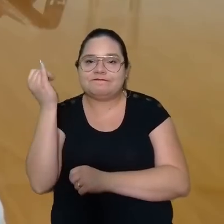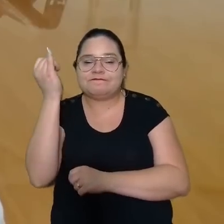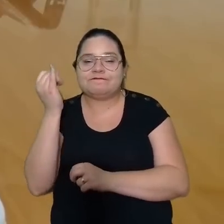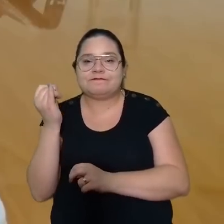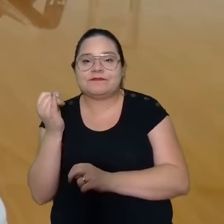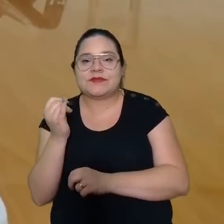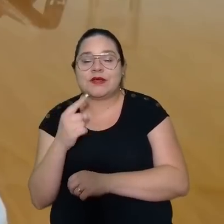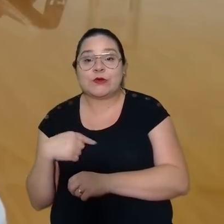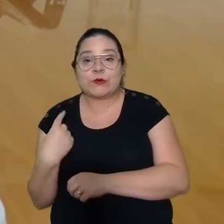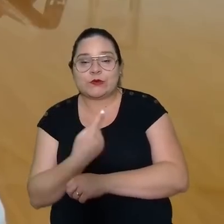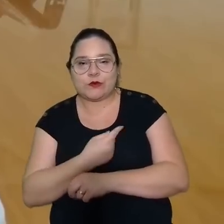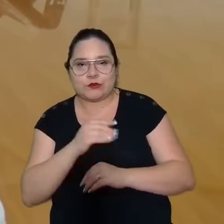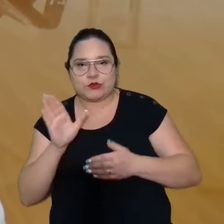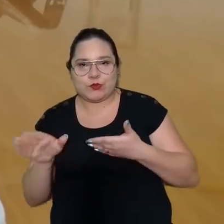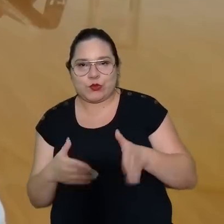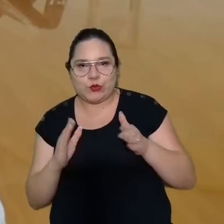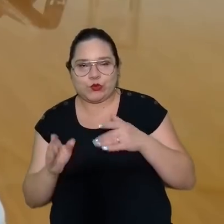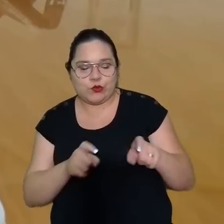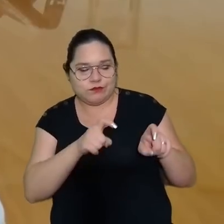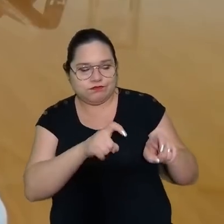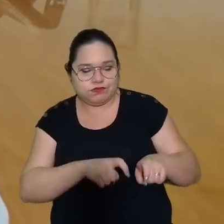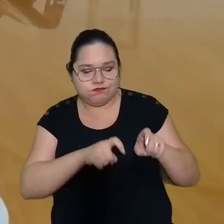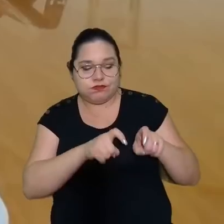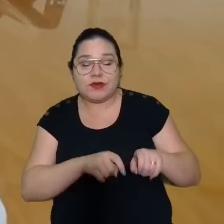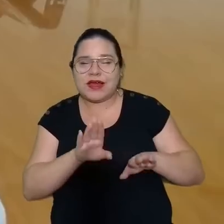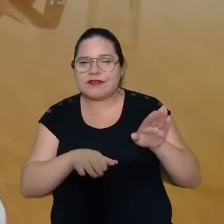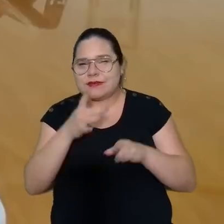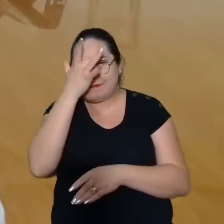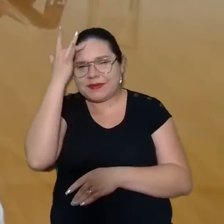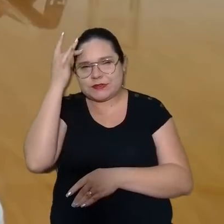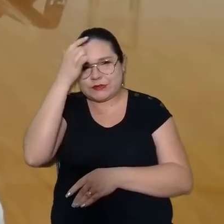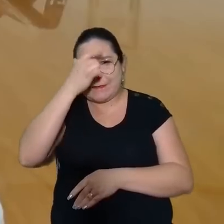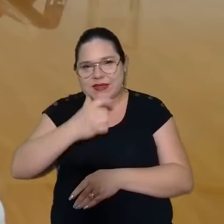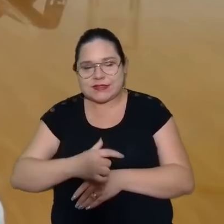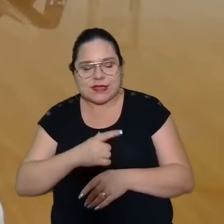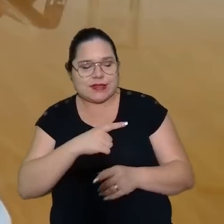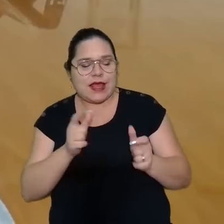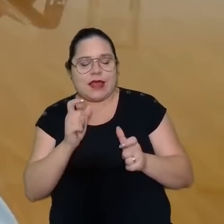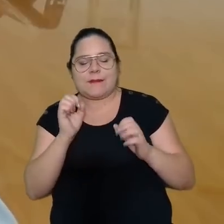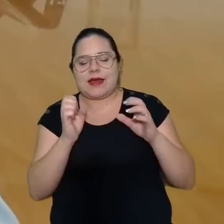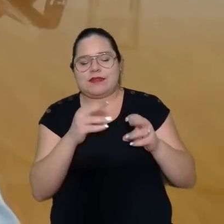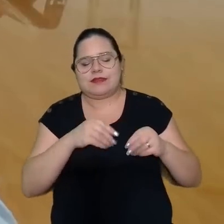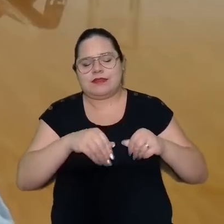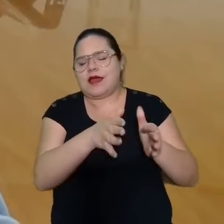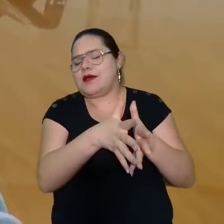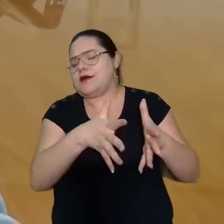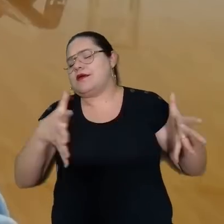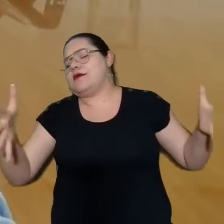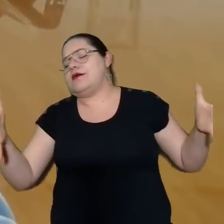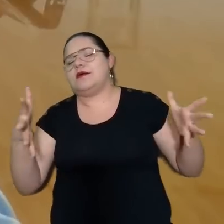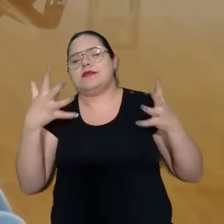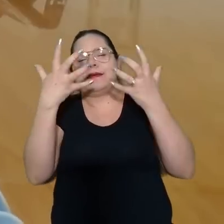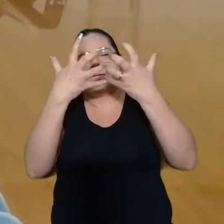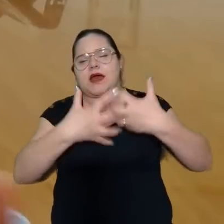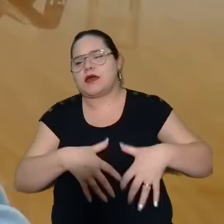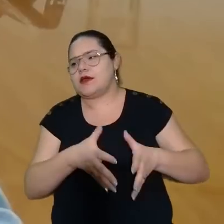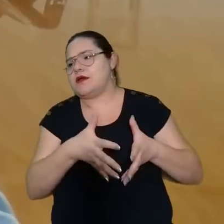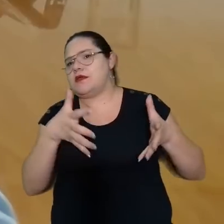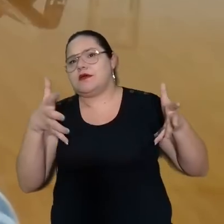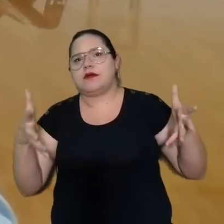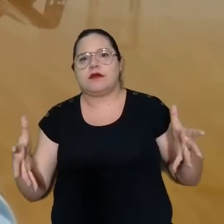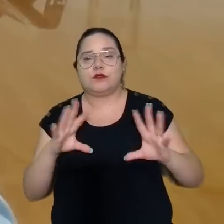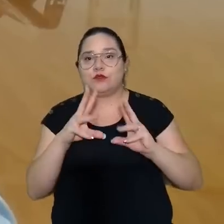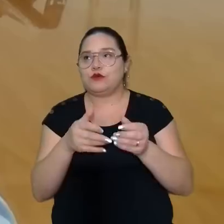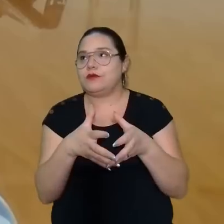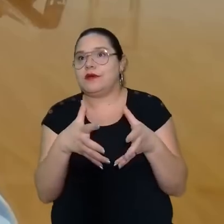é que às vezes a gente pensa no agricultor como aquele cara que tem uma grande propriedade, que tem grandes máquinas, tem tudo grande,